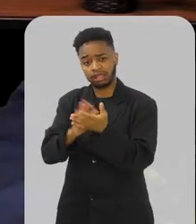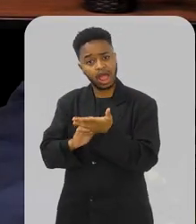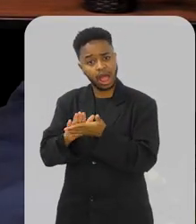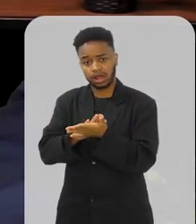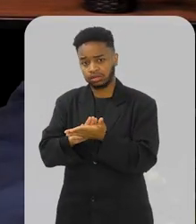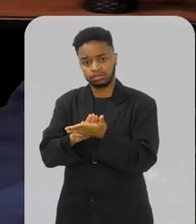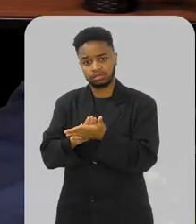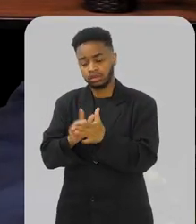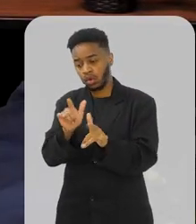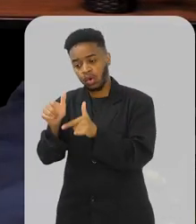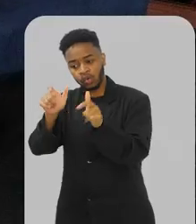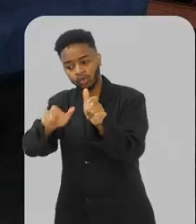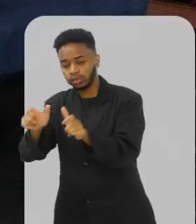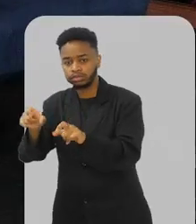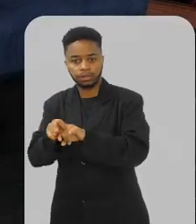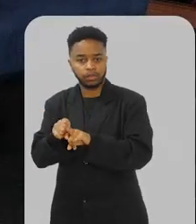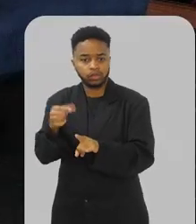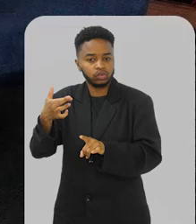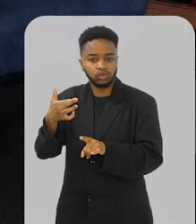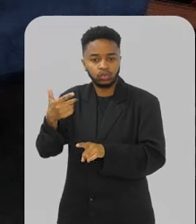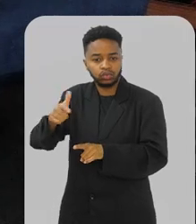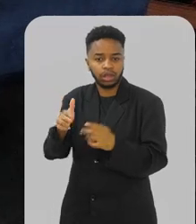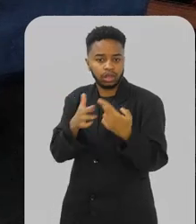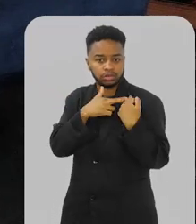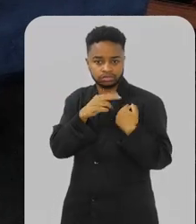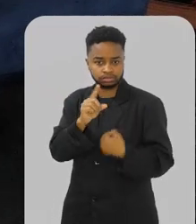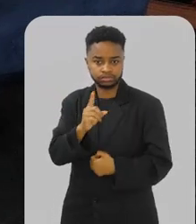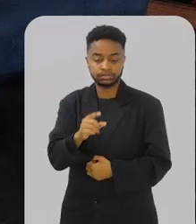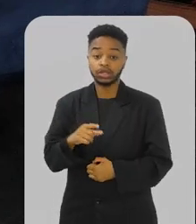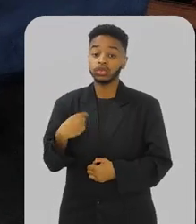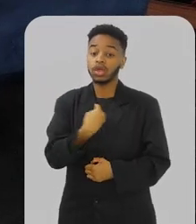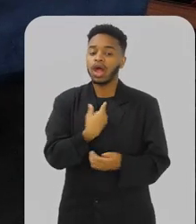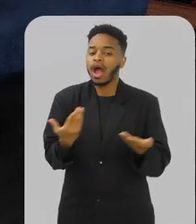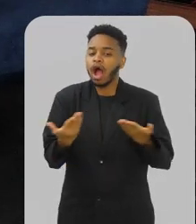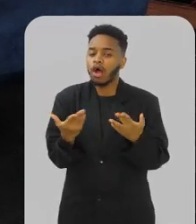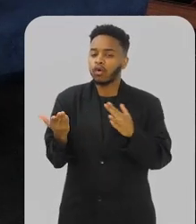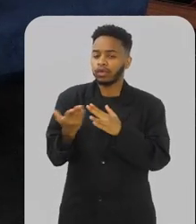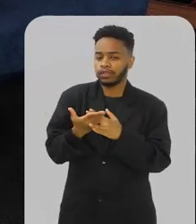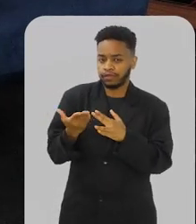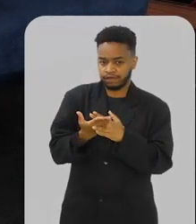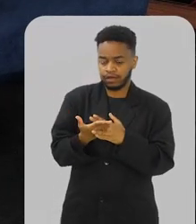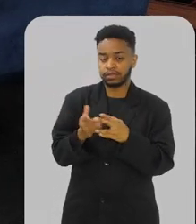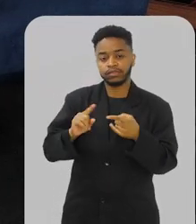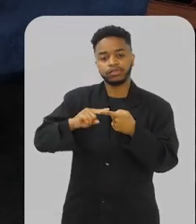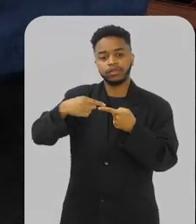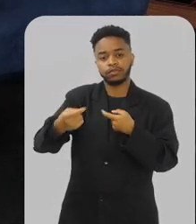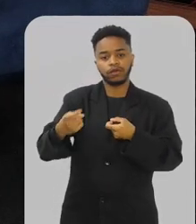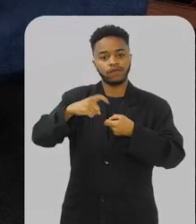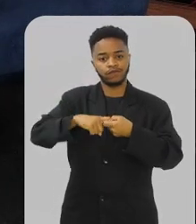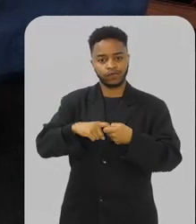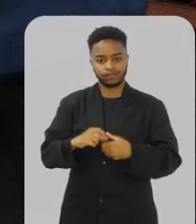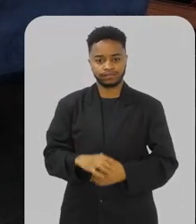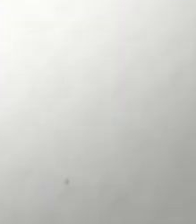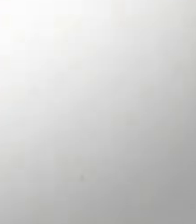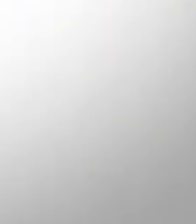o próximo. Sempre. Bem, nós vamos a um pequeno intervalo e voltamos já